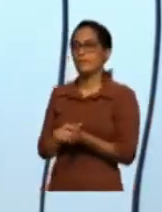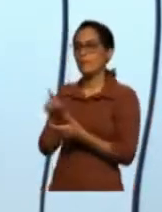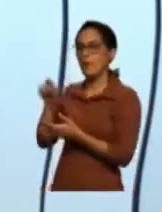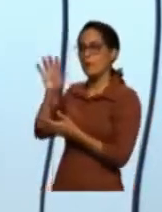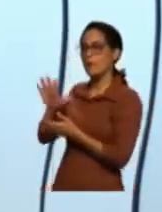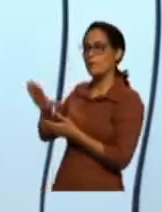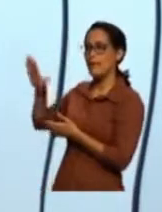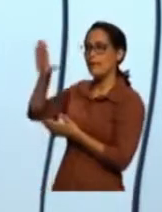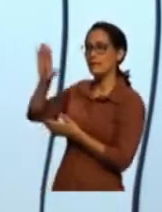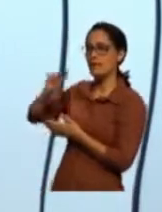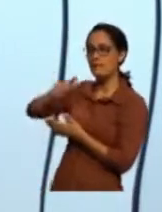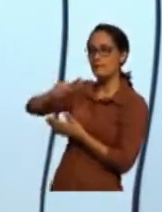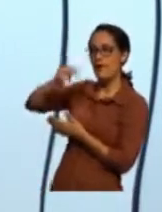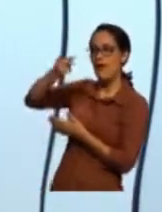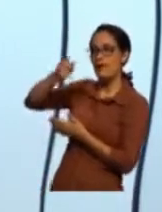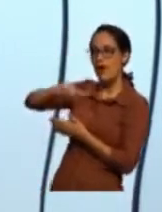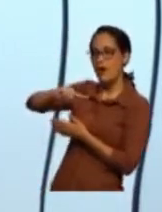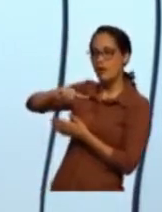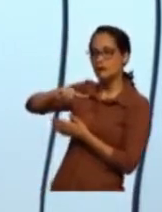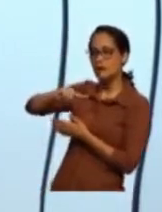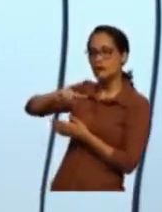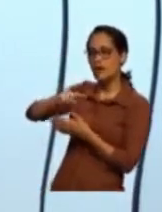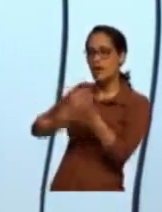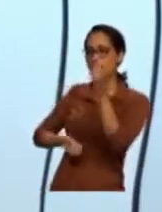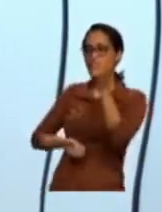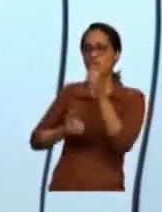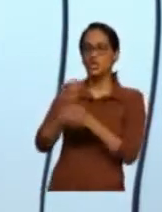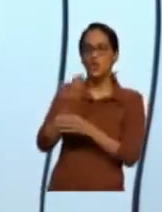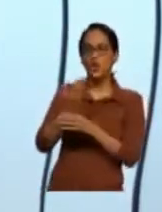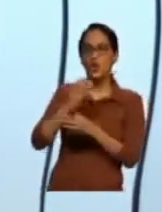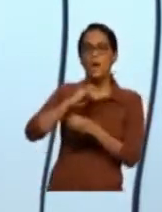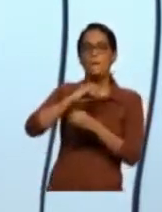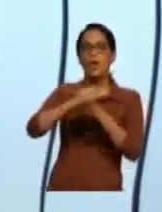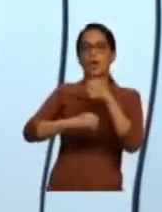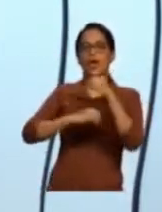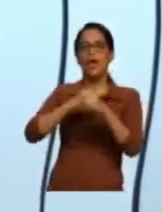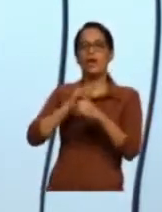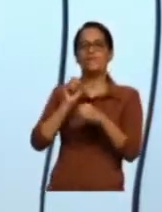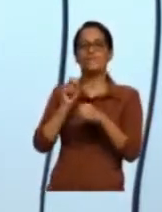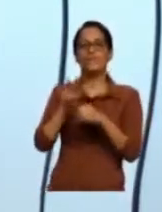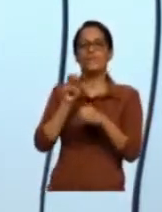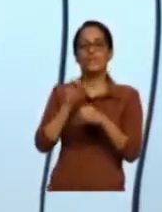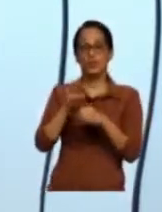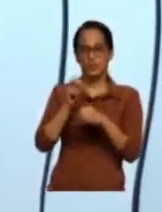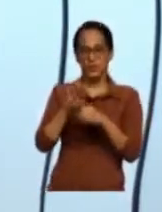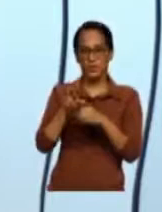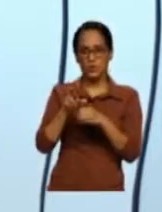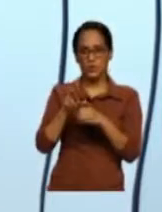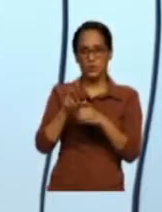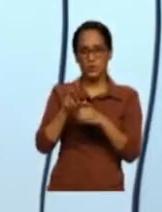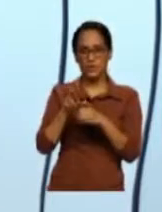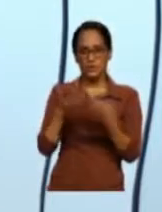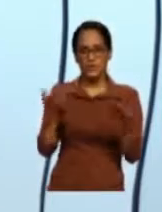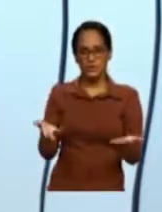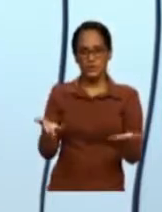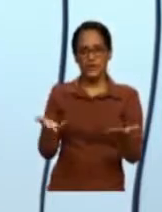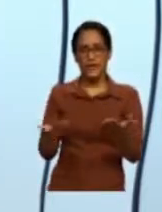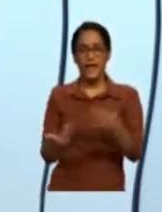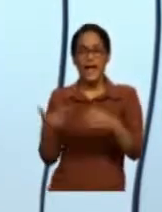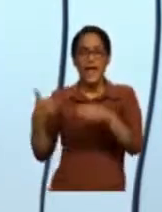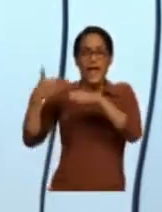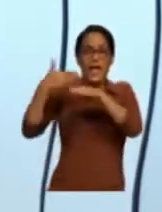Agiu 2 vezes, eu tenho, então, uma molécula de DNA viral. Essa molécula de DNA viral entra no núcleo